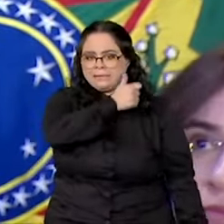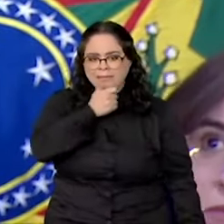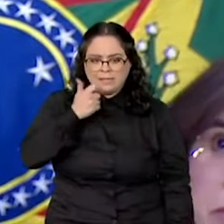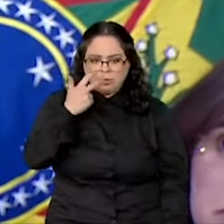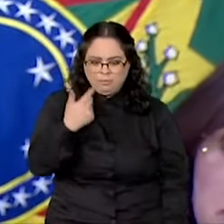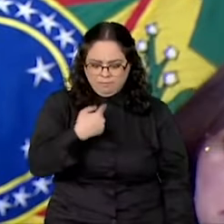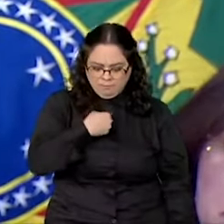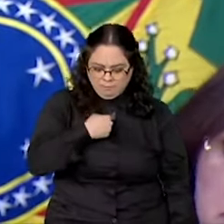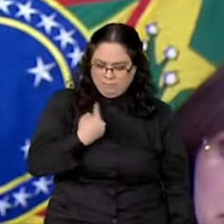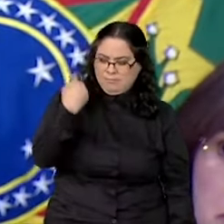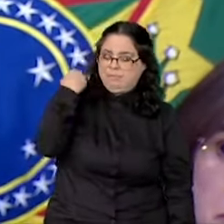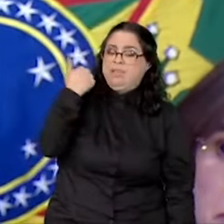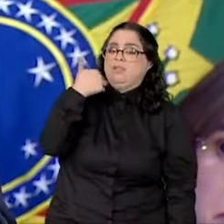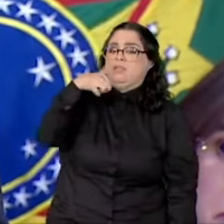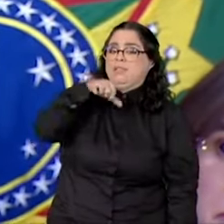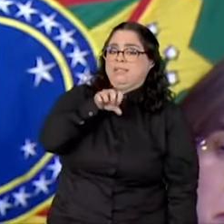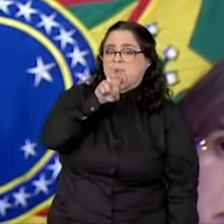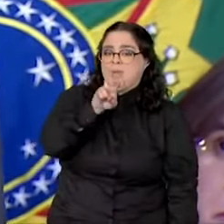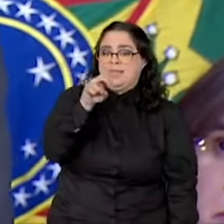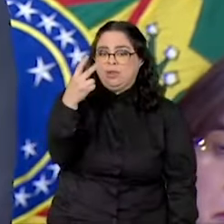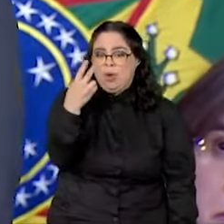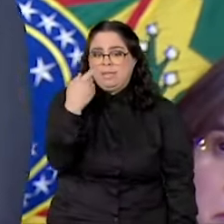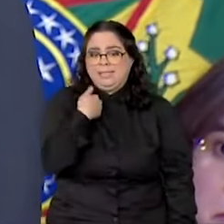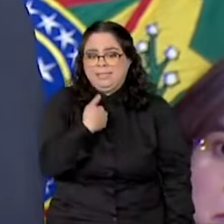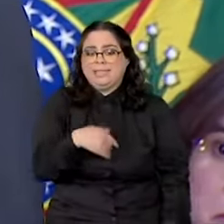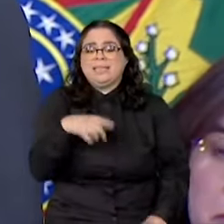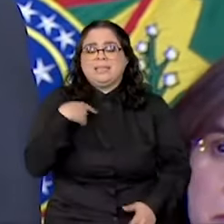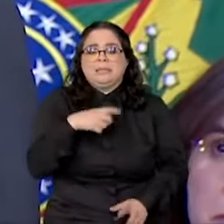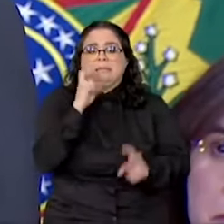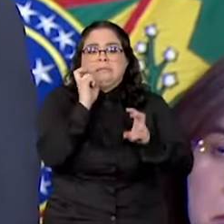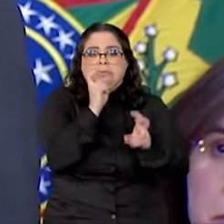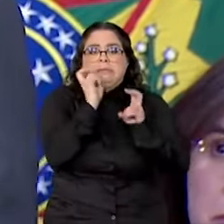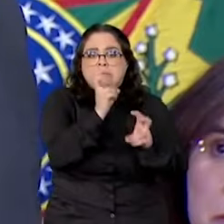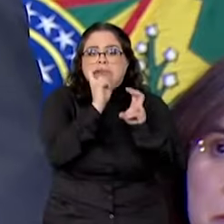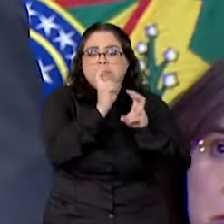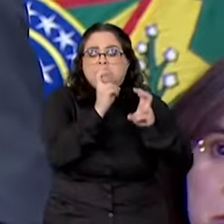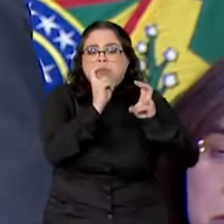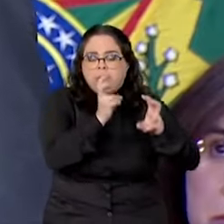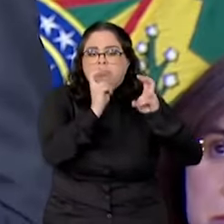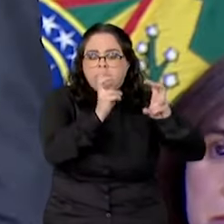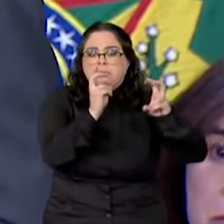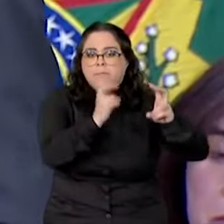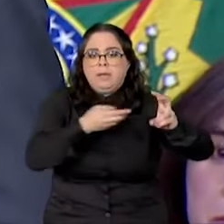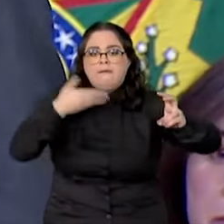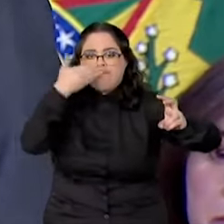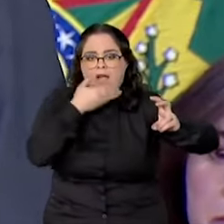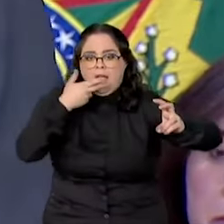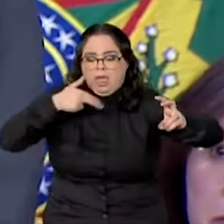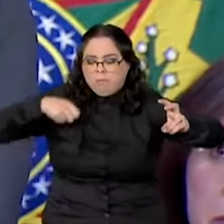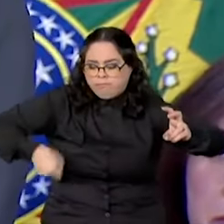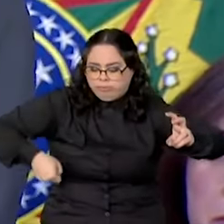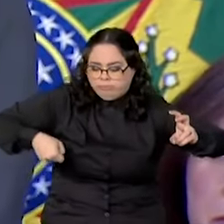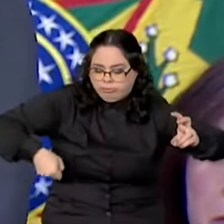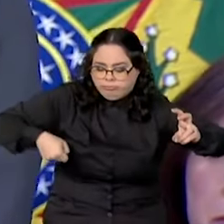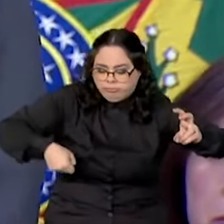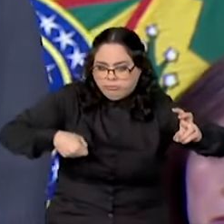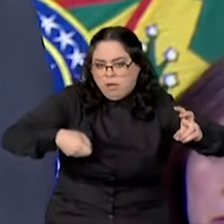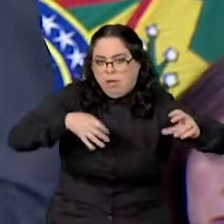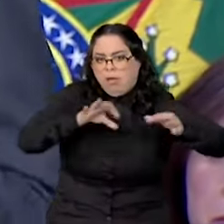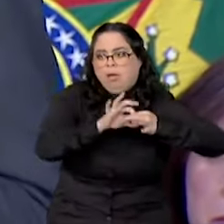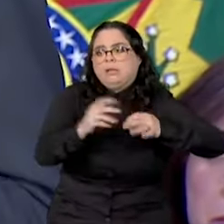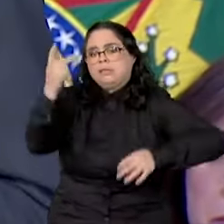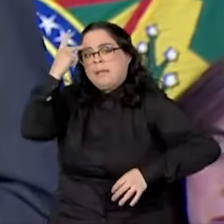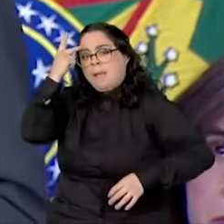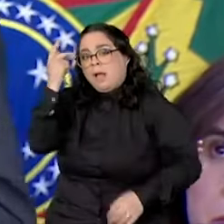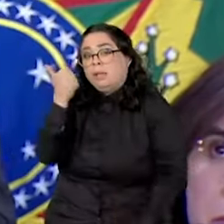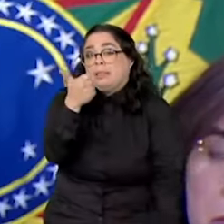em 1952, que deixei Garaúns no pau de arara, com saco de farinha e rapadura, para chegar em São Paulo,